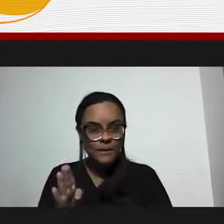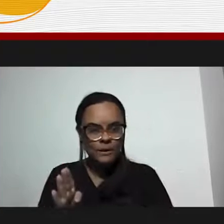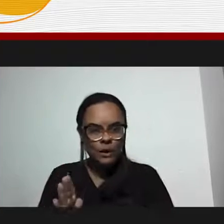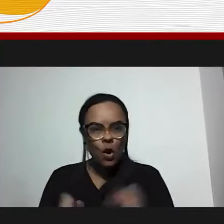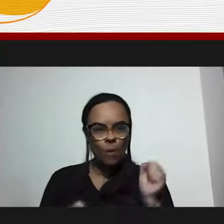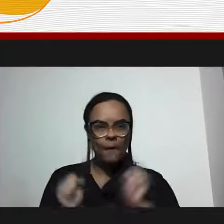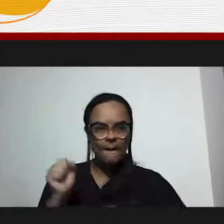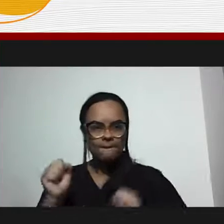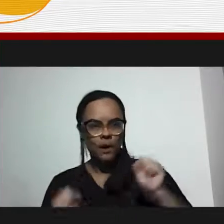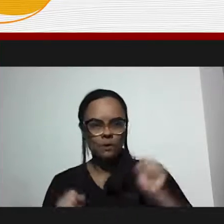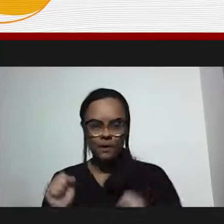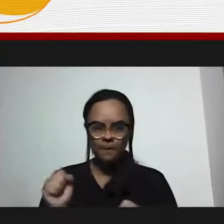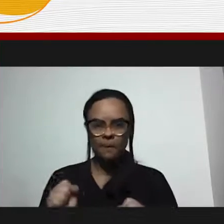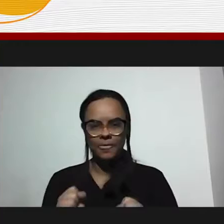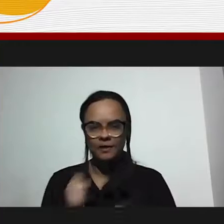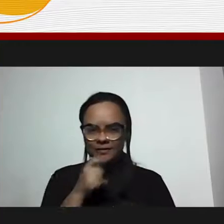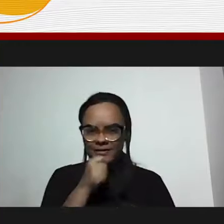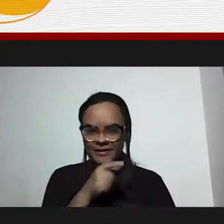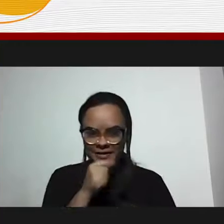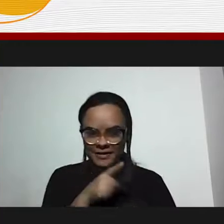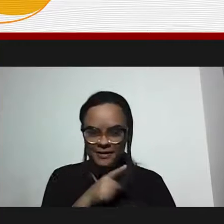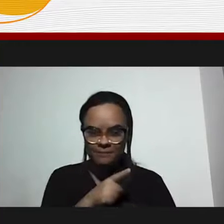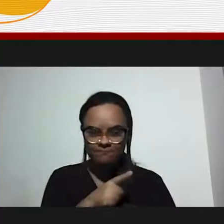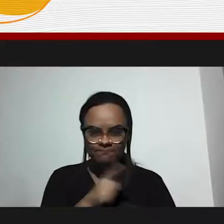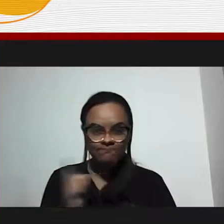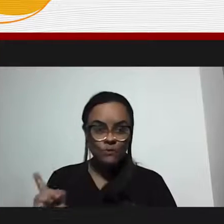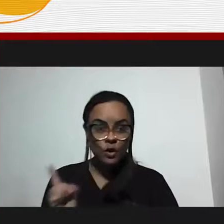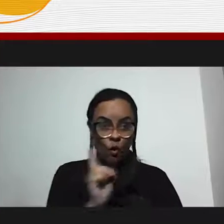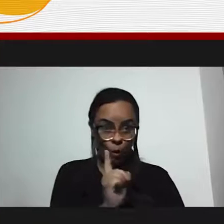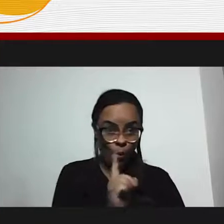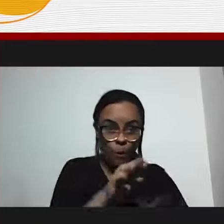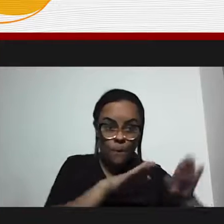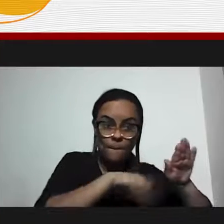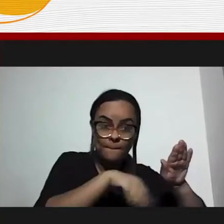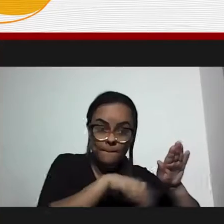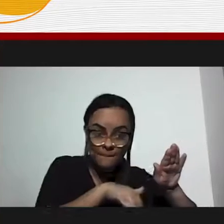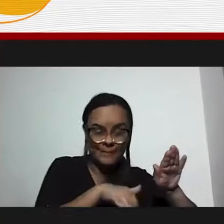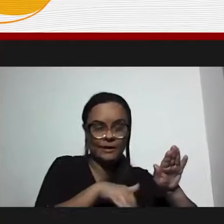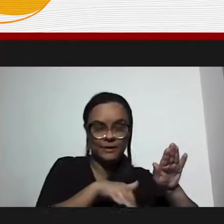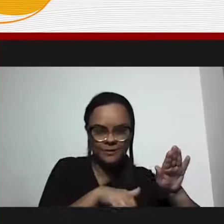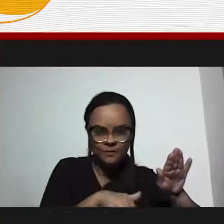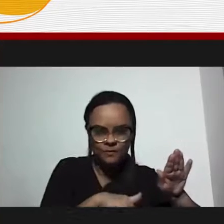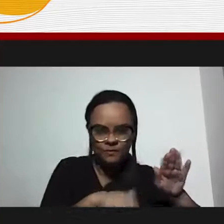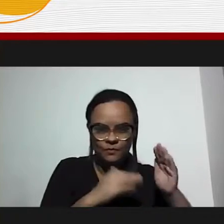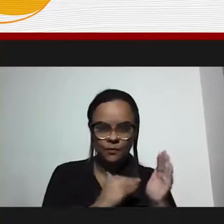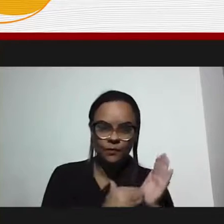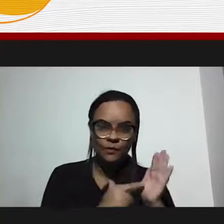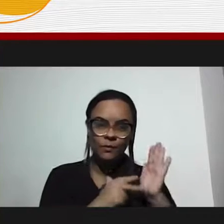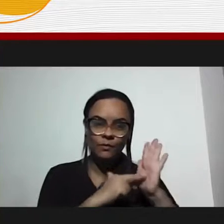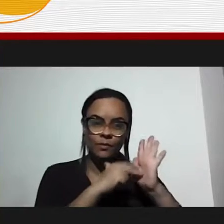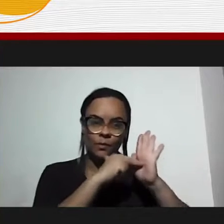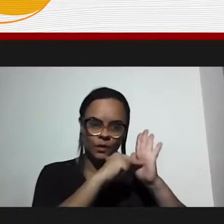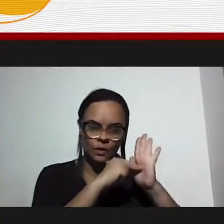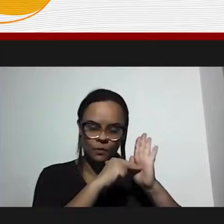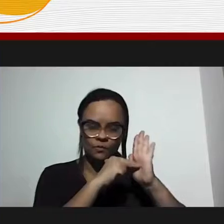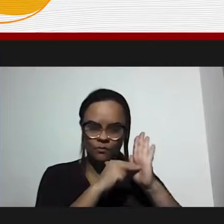aquecimento. Sendo que é engraçado, para chegar até a piscina, nós tínhamos um degrauzinho que